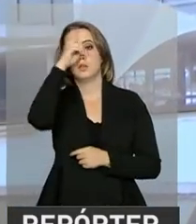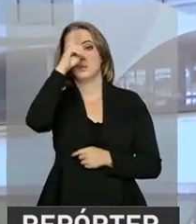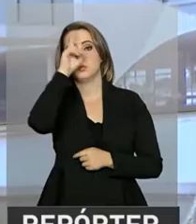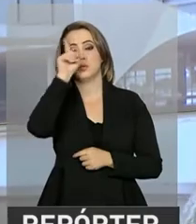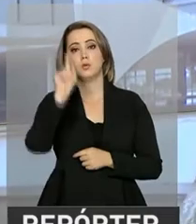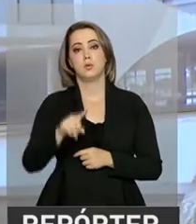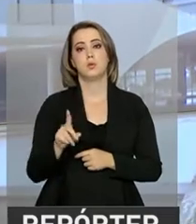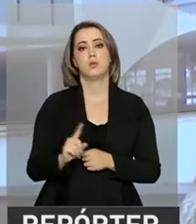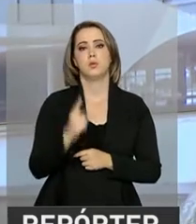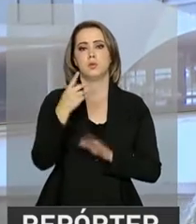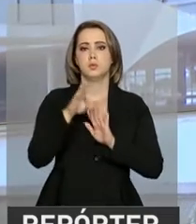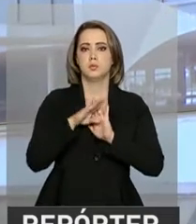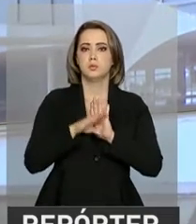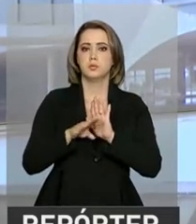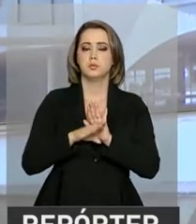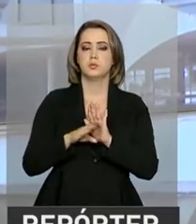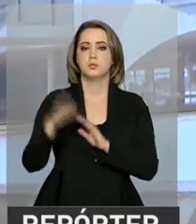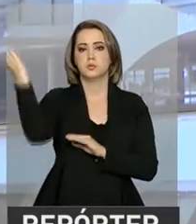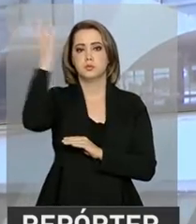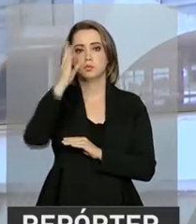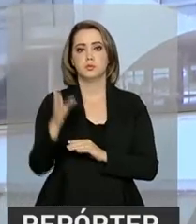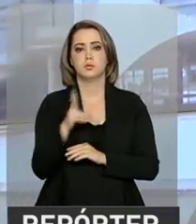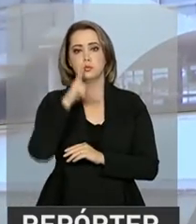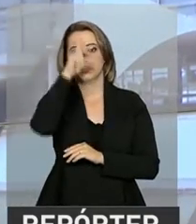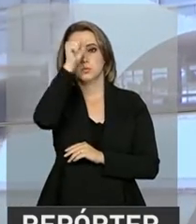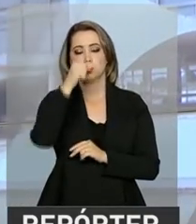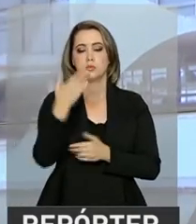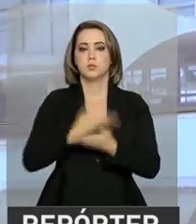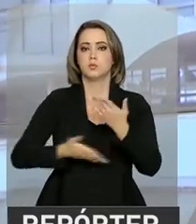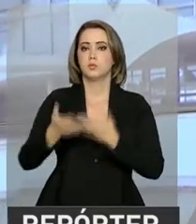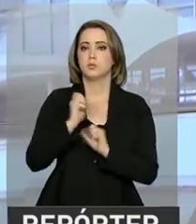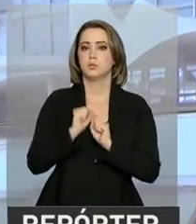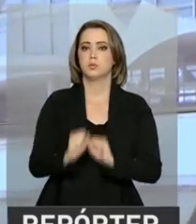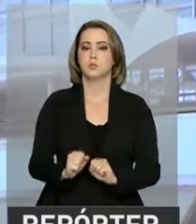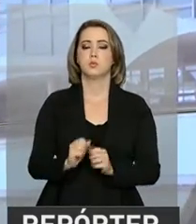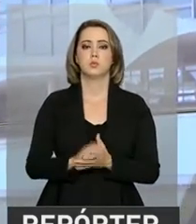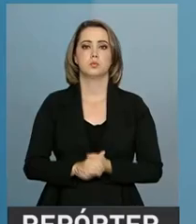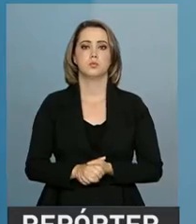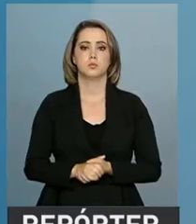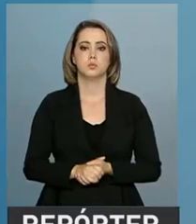essa é mais uma medida para tornar o brasil mais forte competitivo